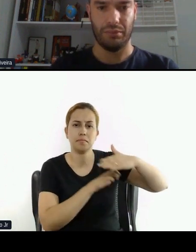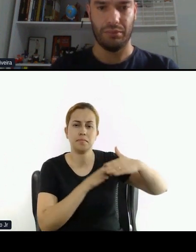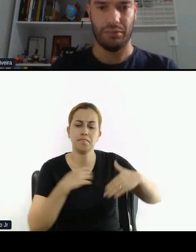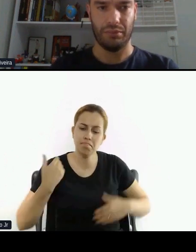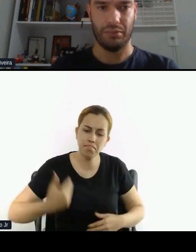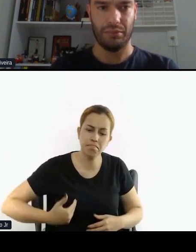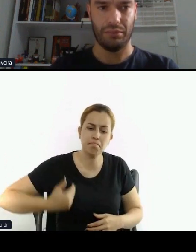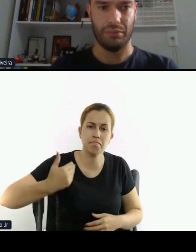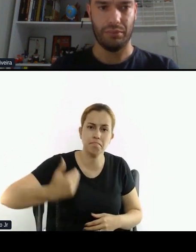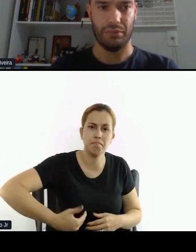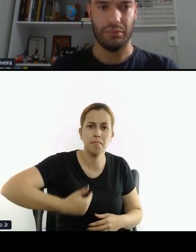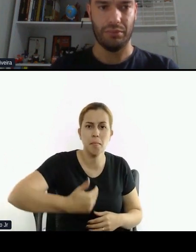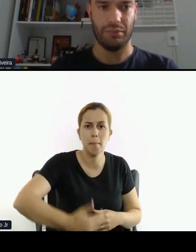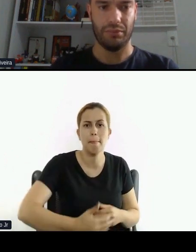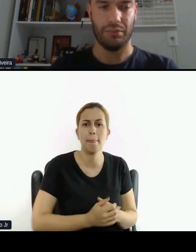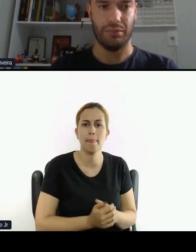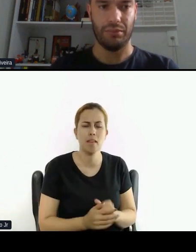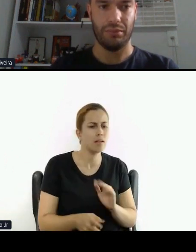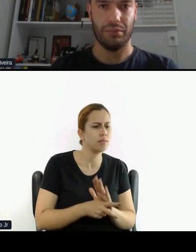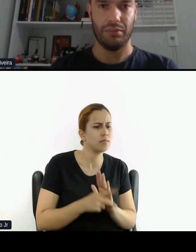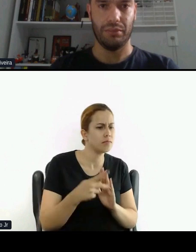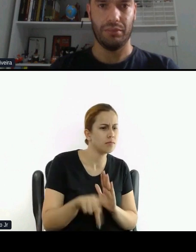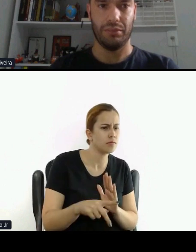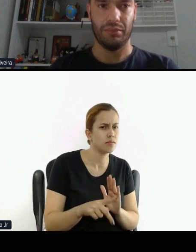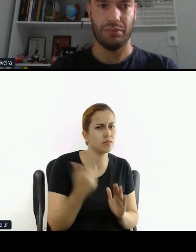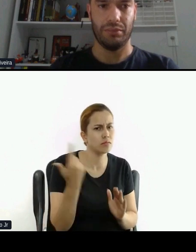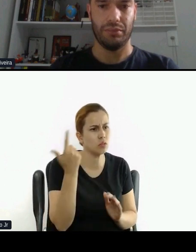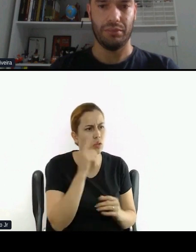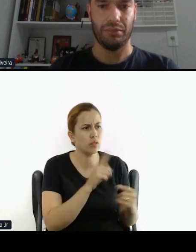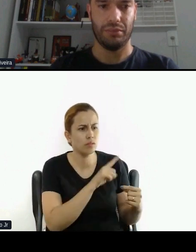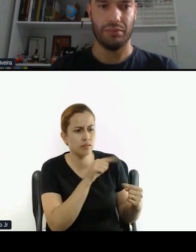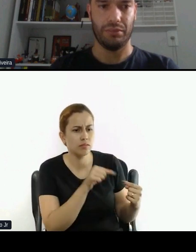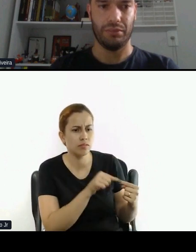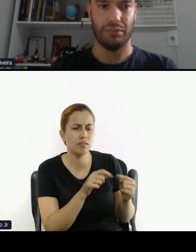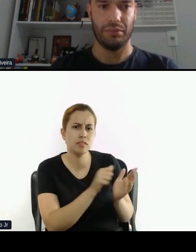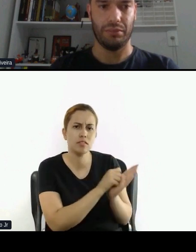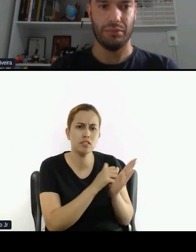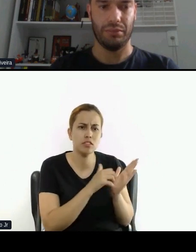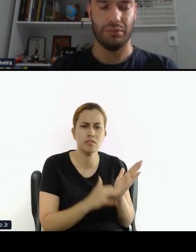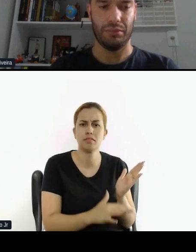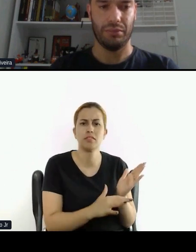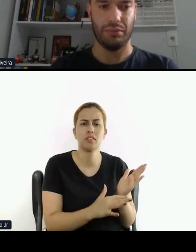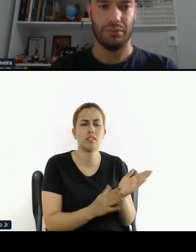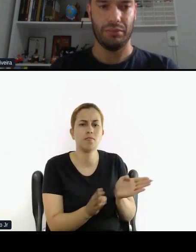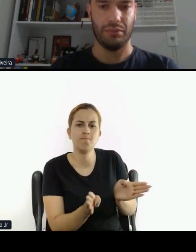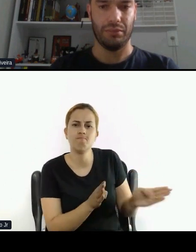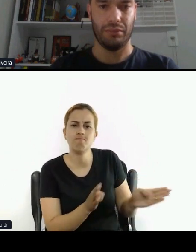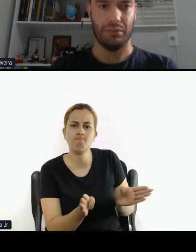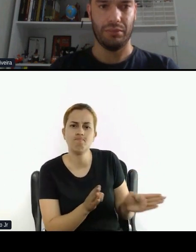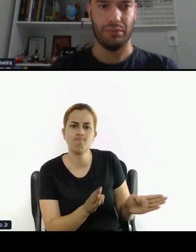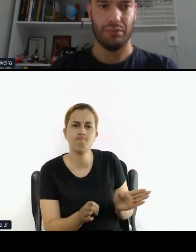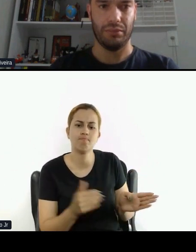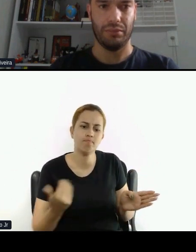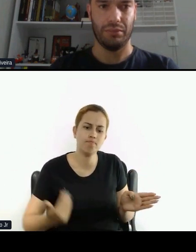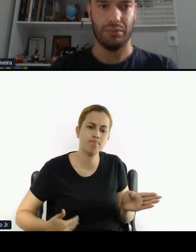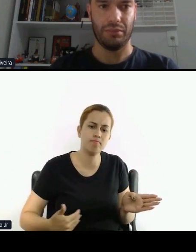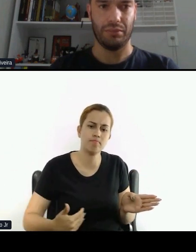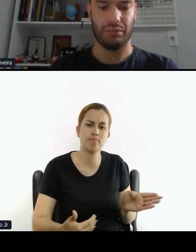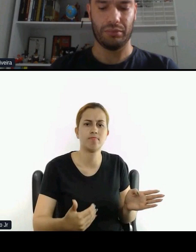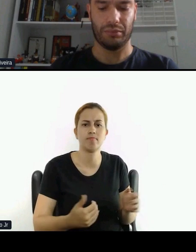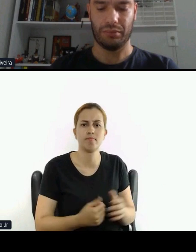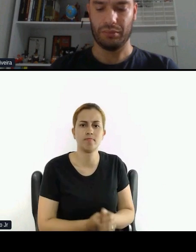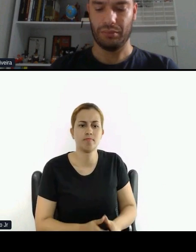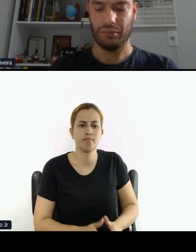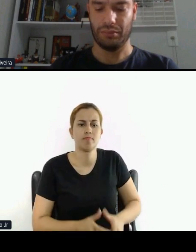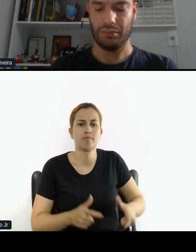conseguindo fazer questões, atingindo as atividades de acessibilidade, ele vai crescendo nessa escala, né?